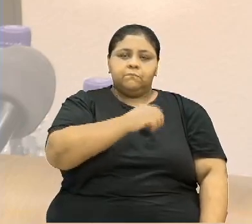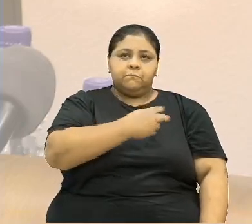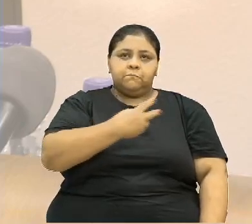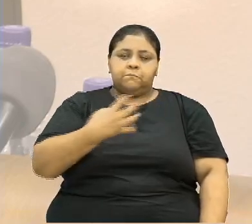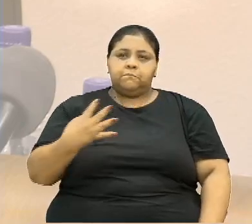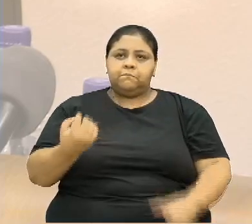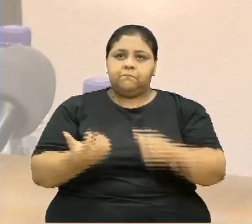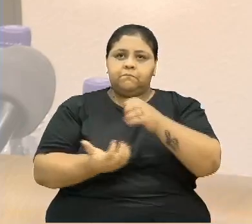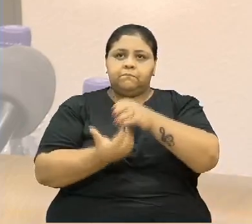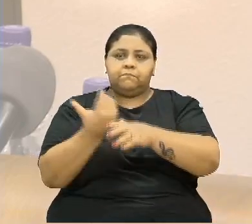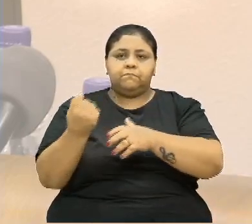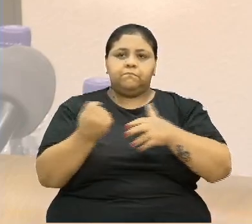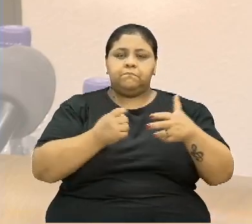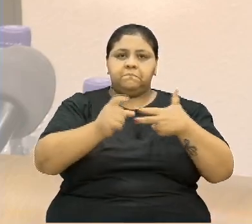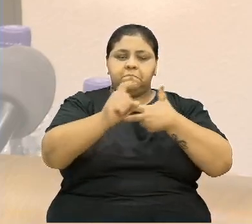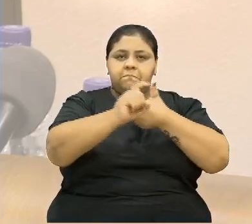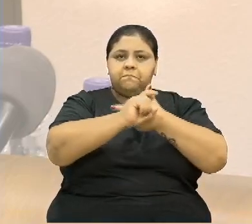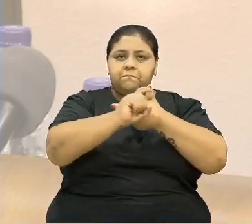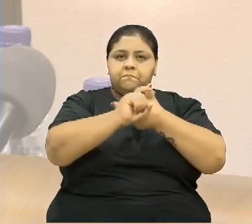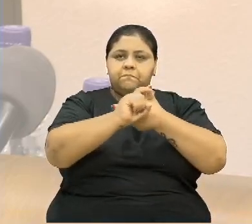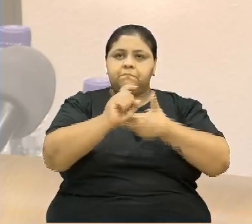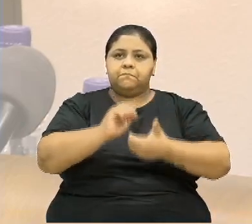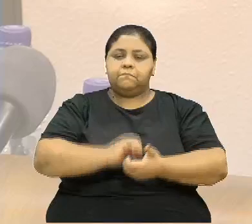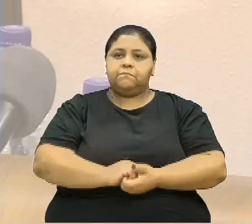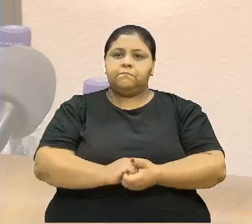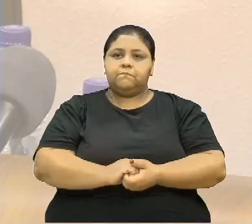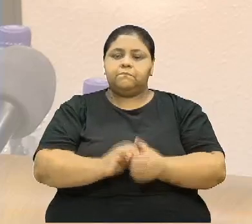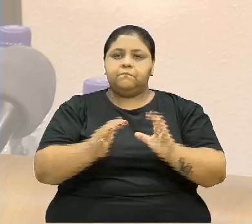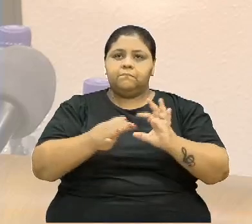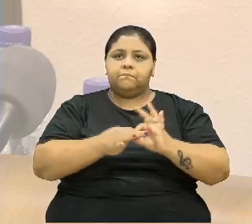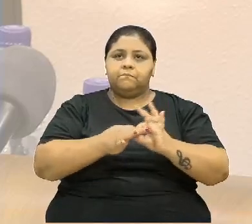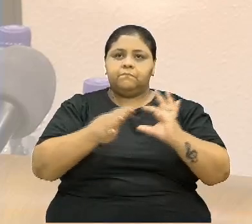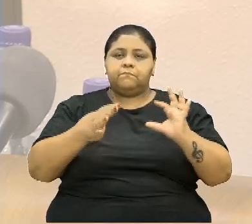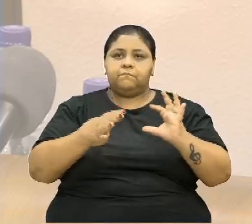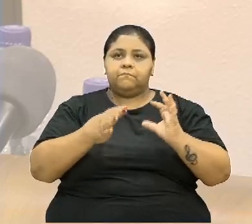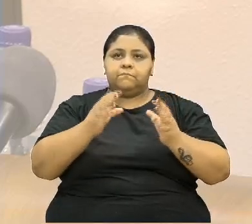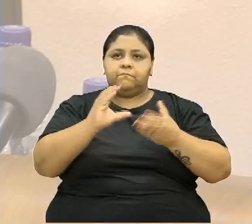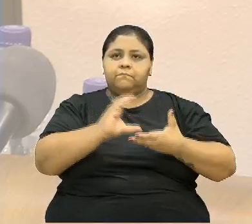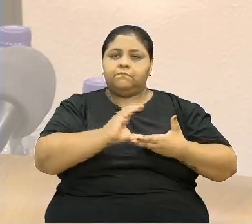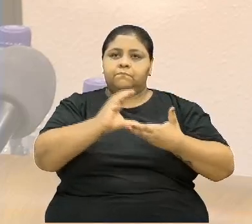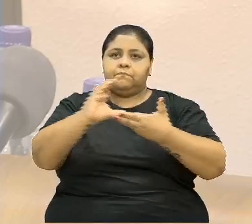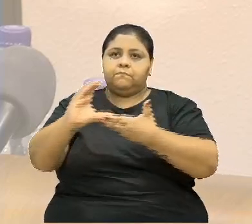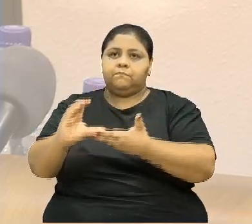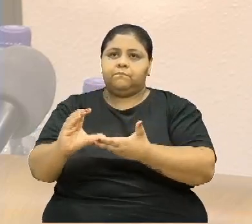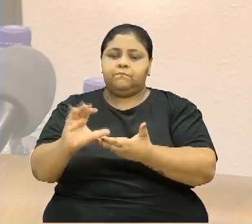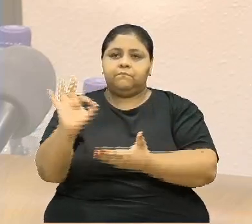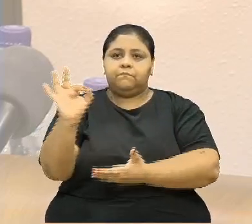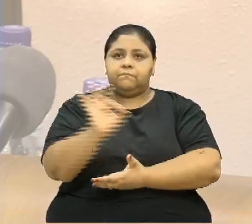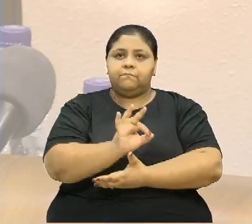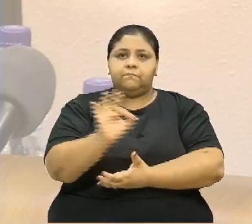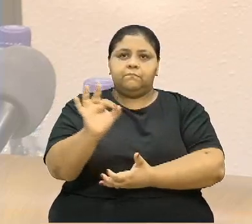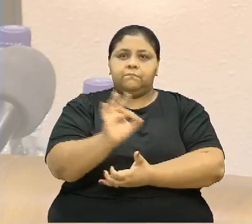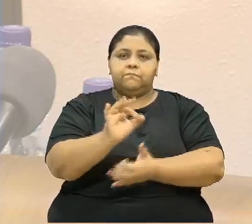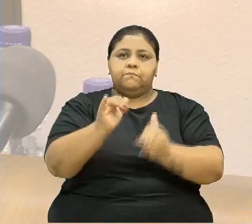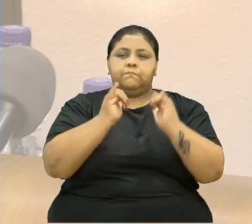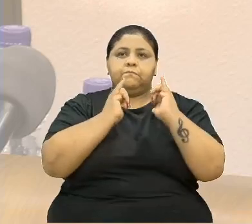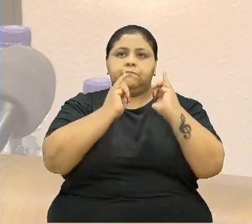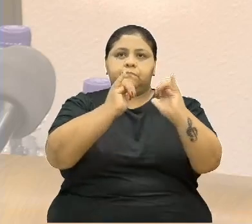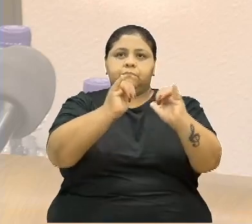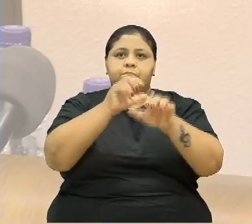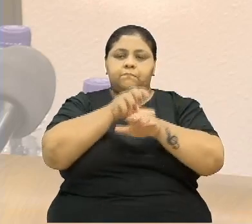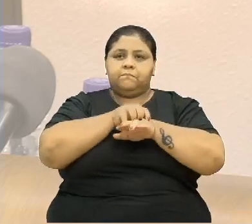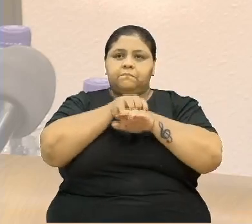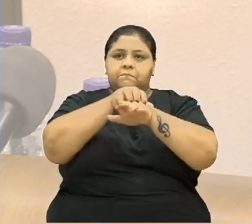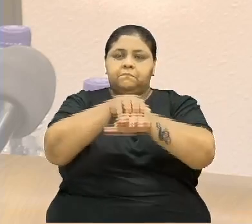281/2024, de autoria do Poder Executivo, que autoriza a concessão de subsídio tarifário ao transporte coletivo público urbano